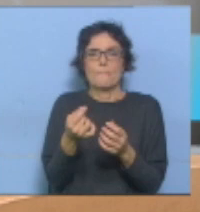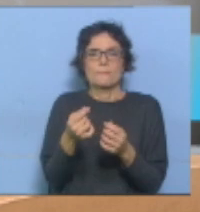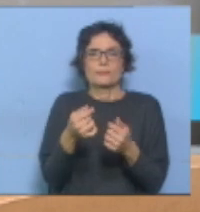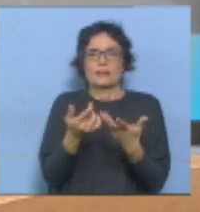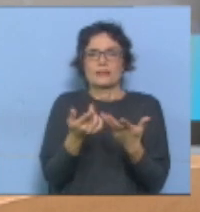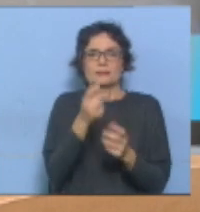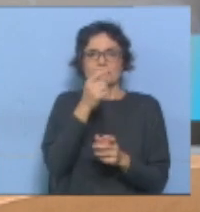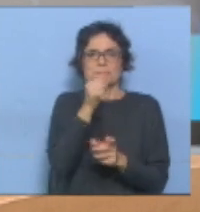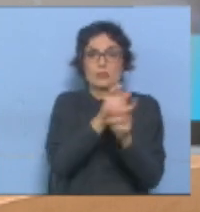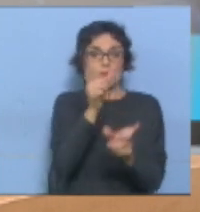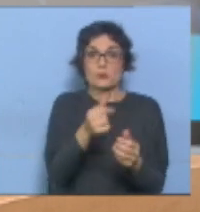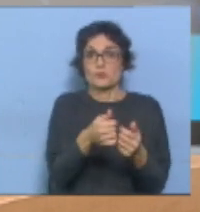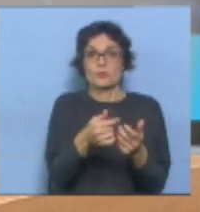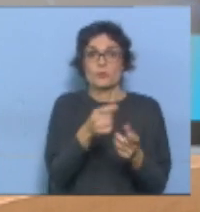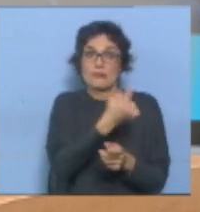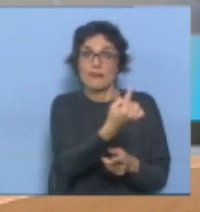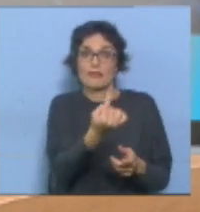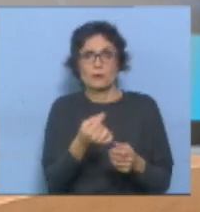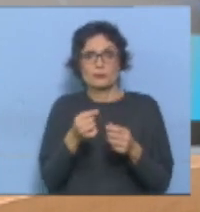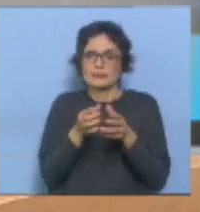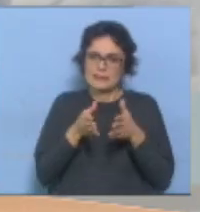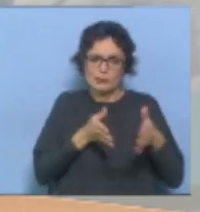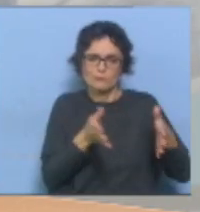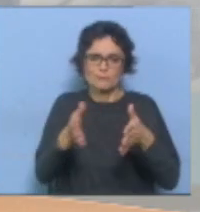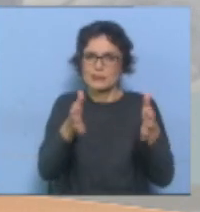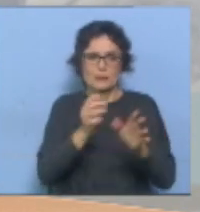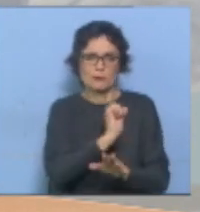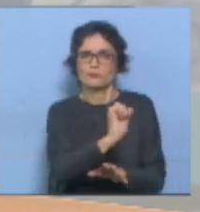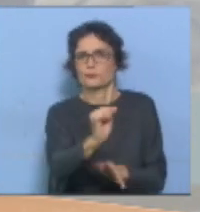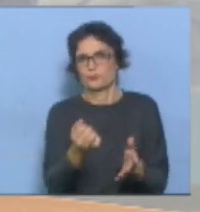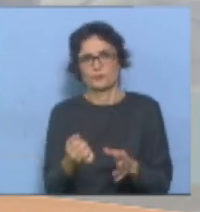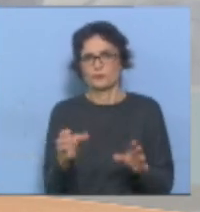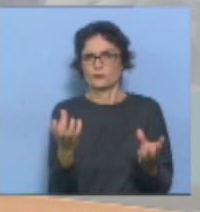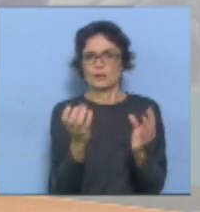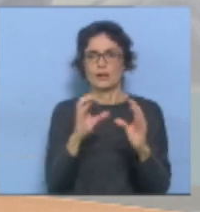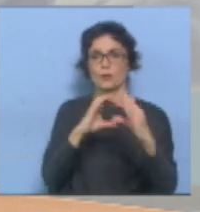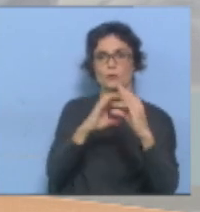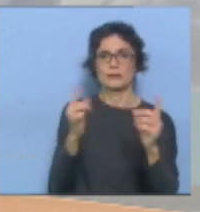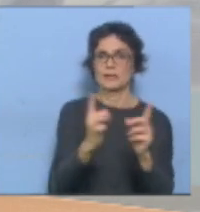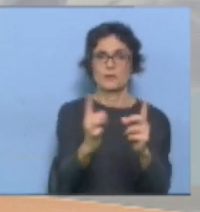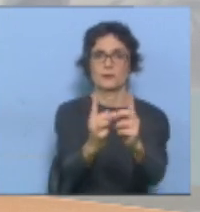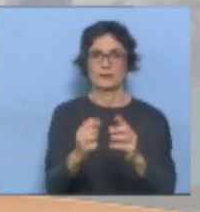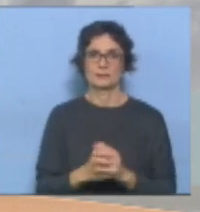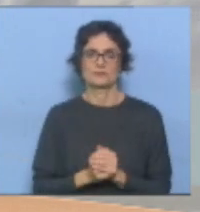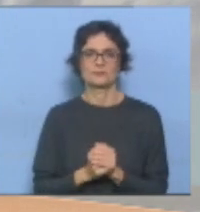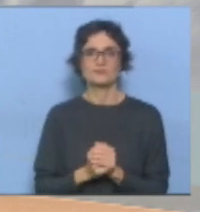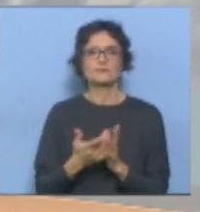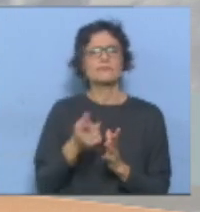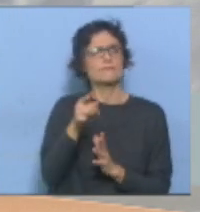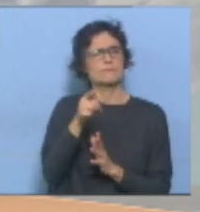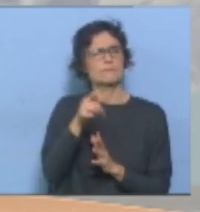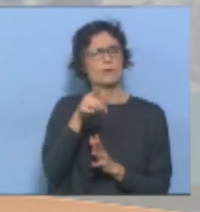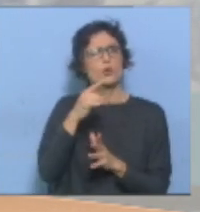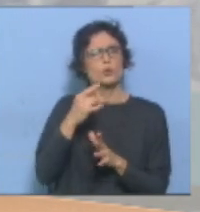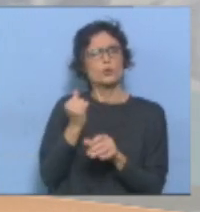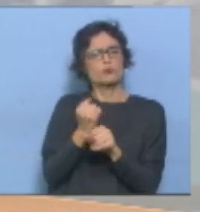tem o seu caminho, não é? Depois, Foi necessária uma adaptação específica no caso dos pais, no vosso ritmo